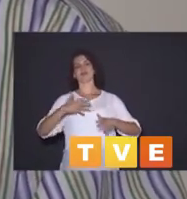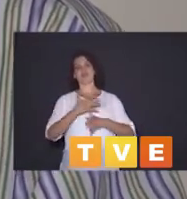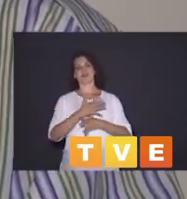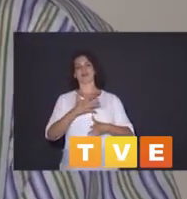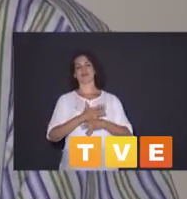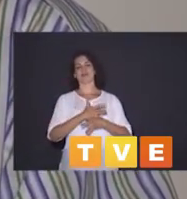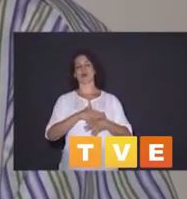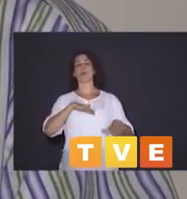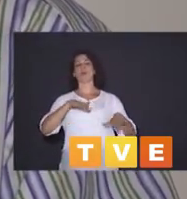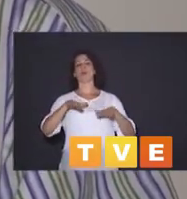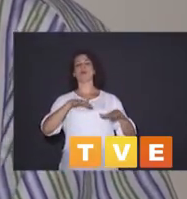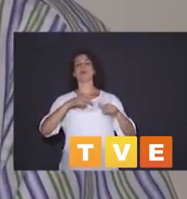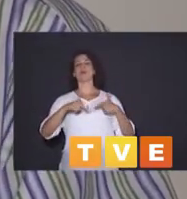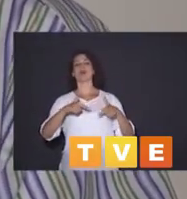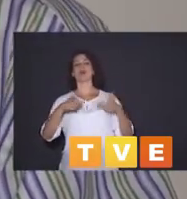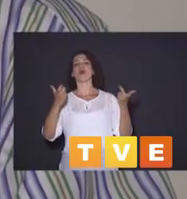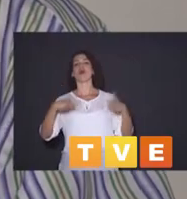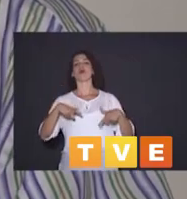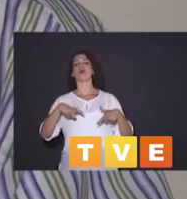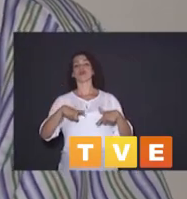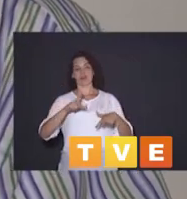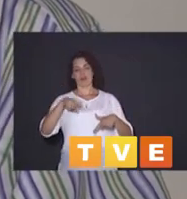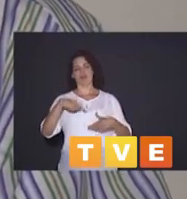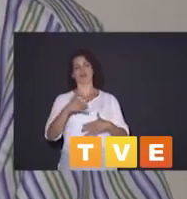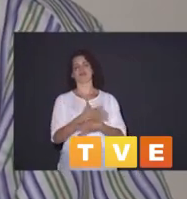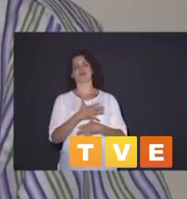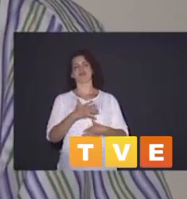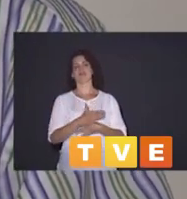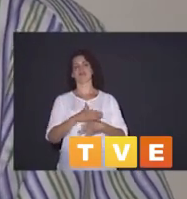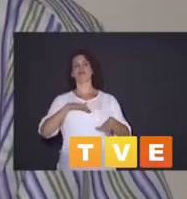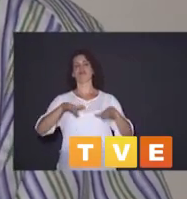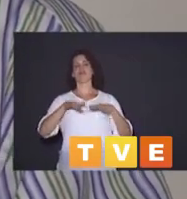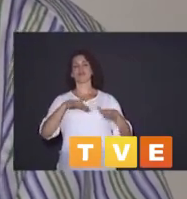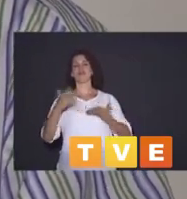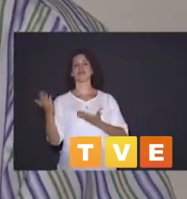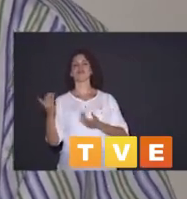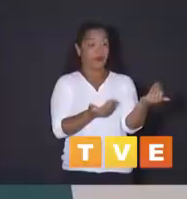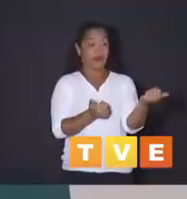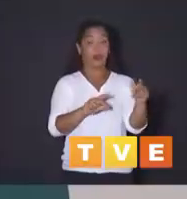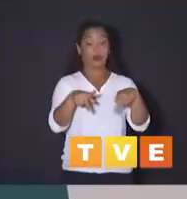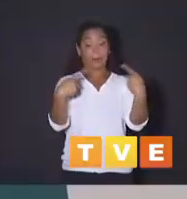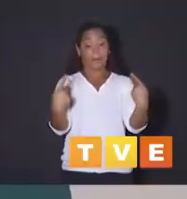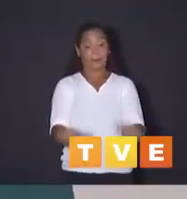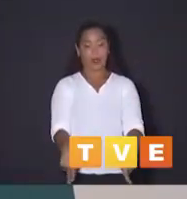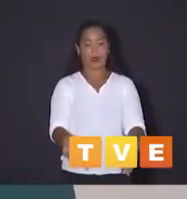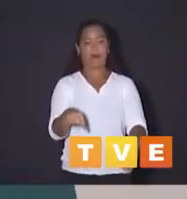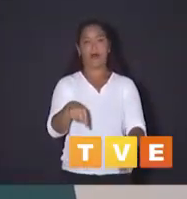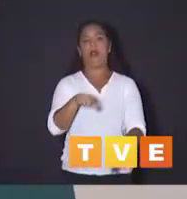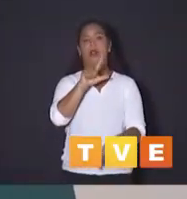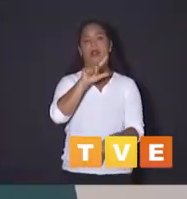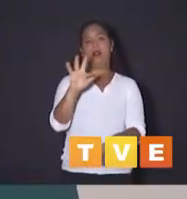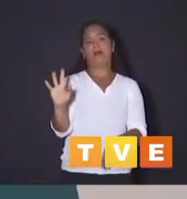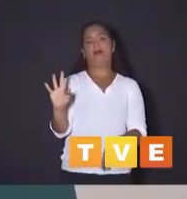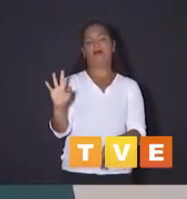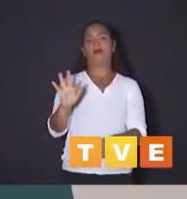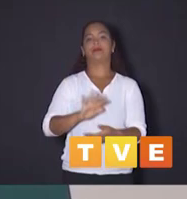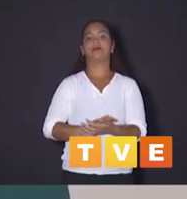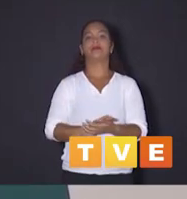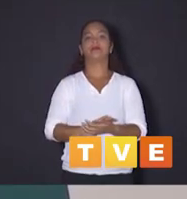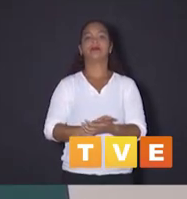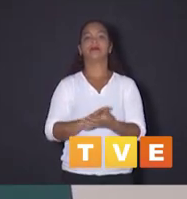operário se manifestar nas cidades onde o movimento jovem soltou nas cidades porque queremos chegar e